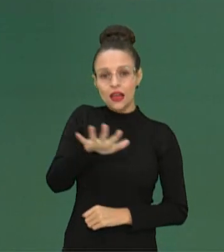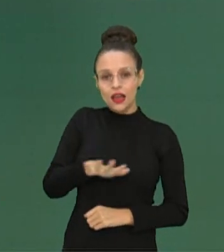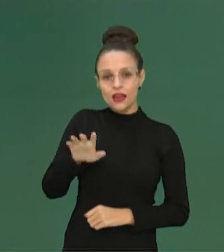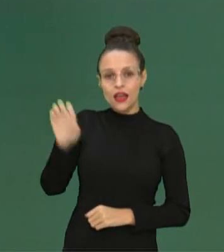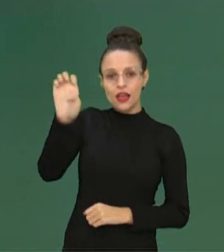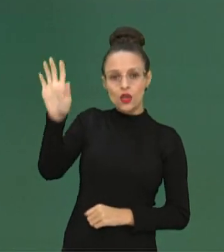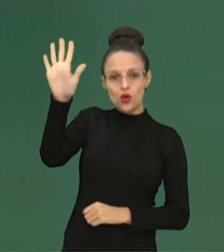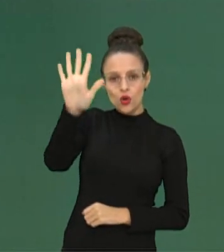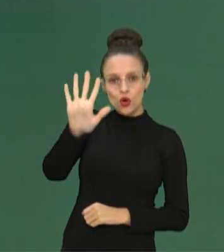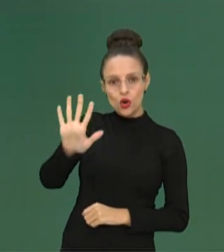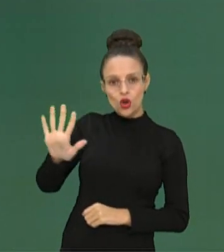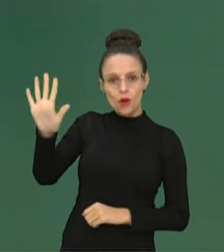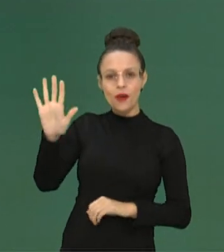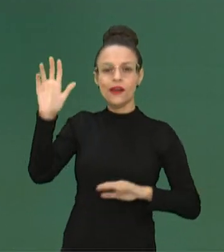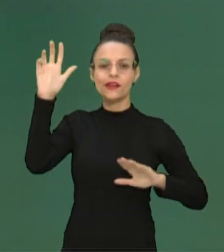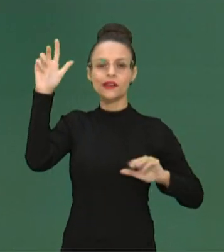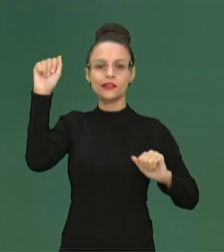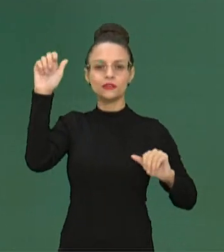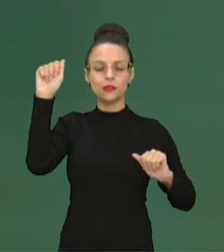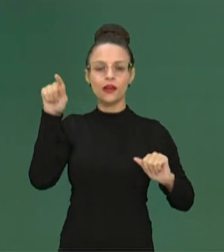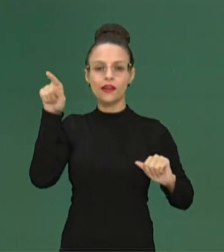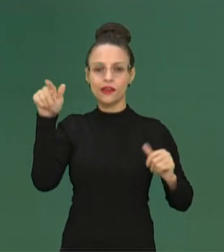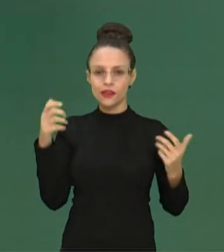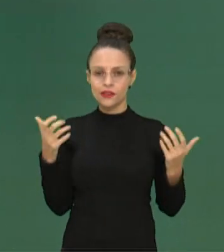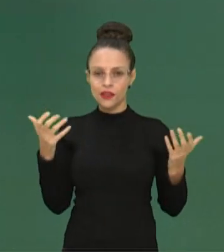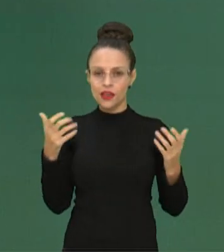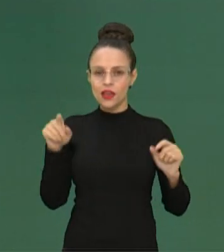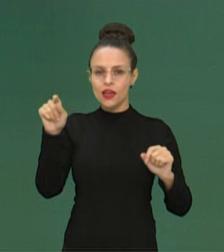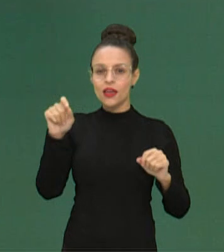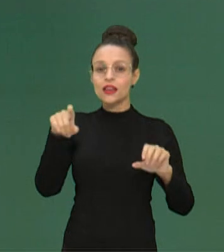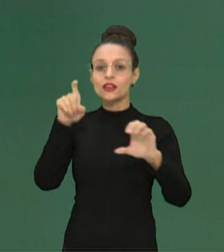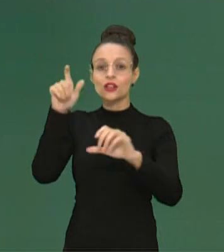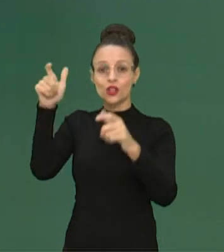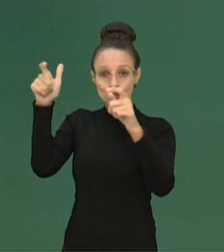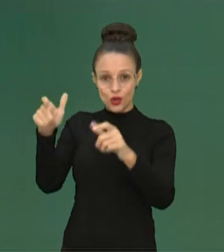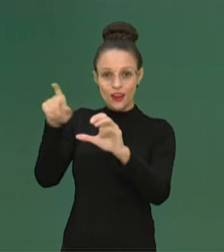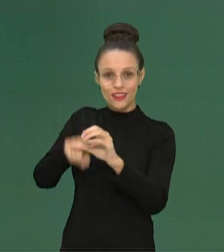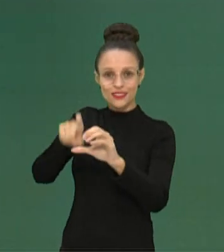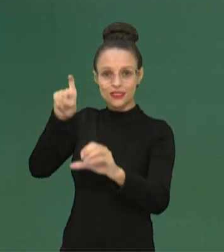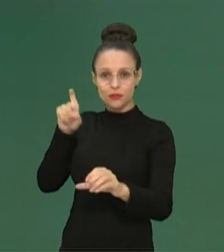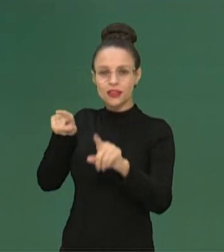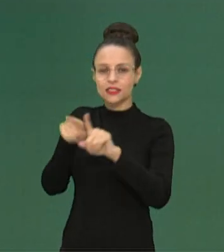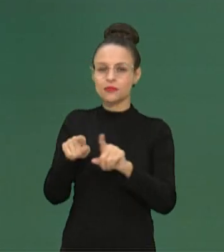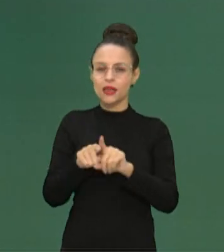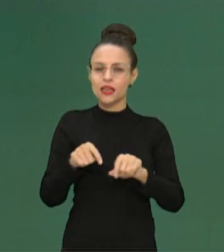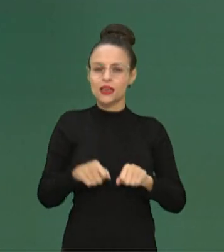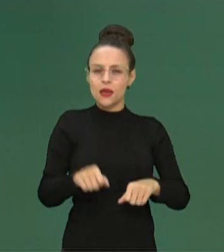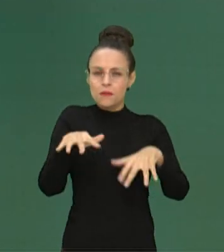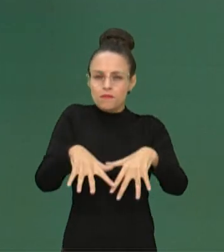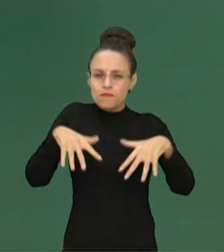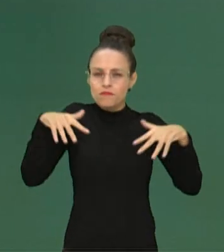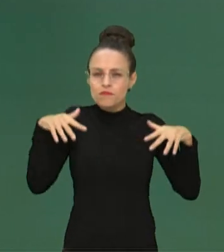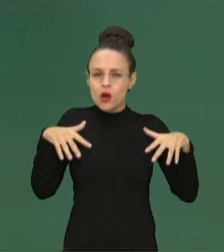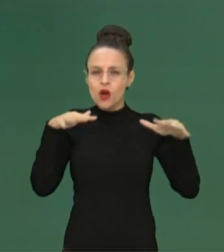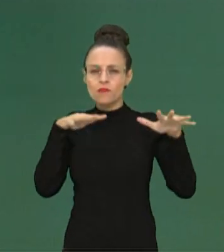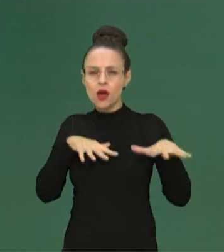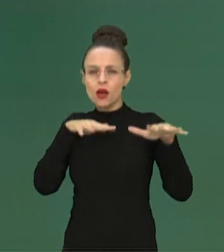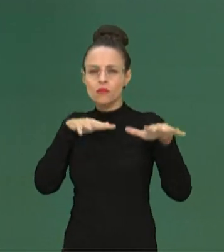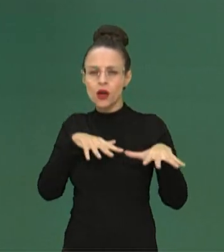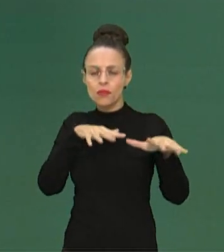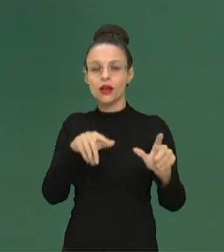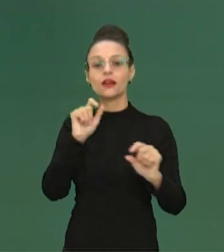Europa, mais precisamente na Espanha, que tem uma região que quer separar e sempre a torcida faz algum